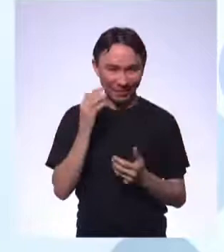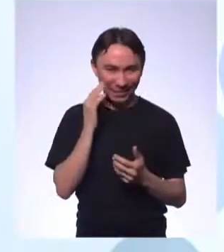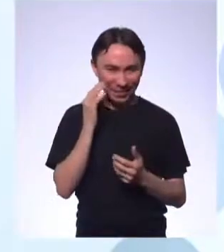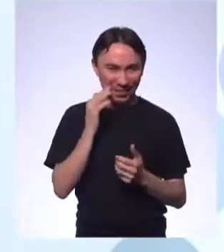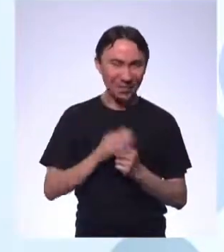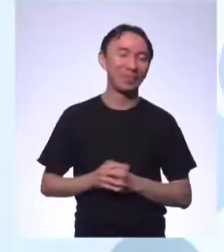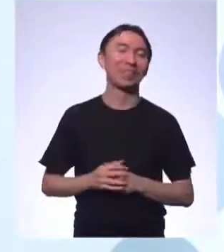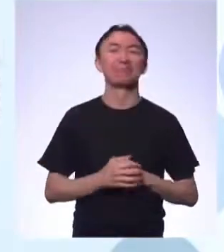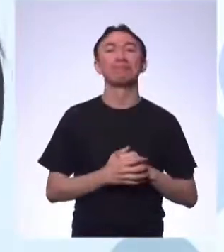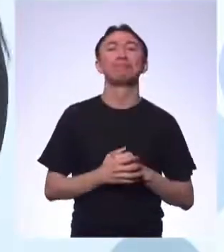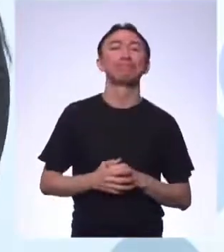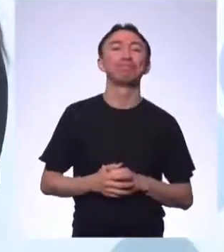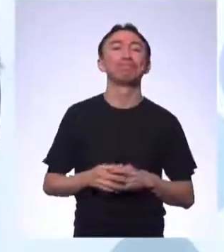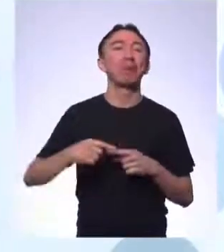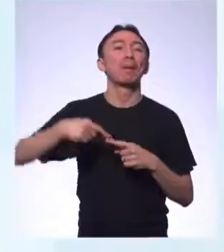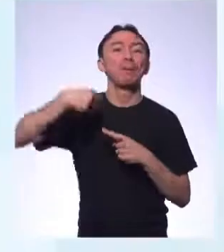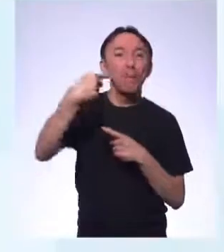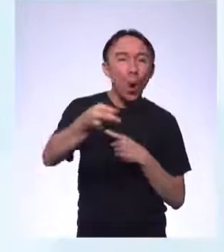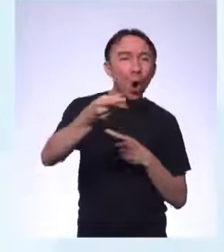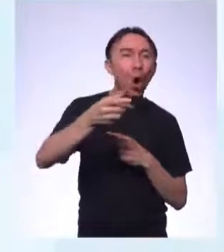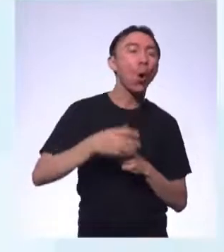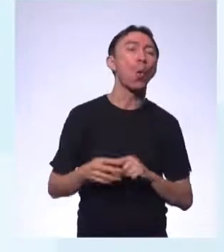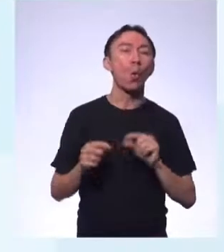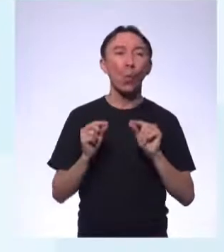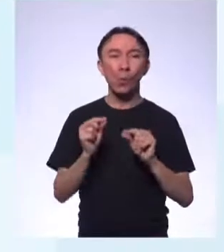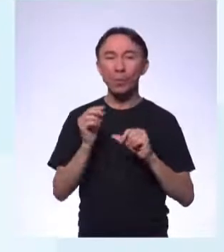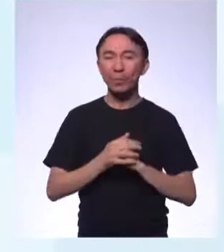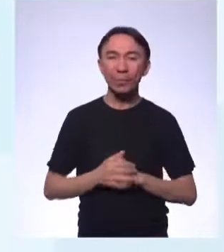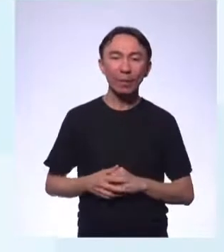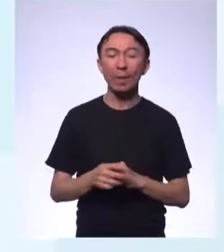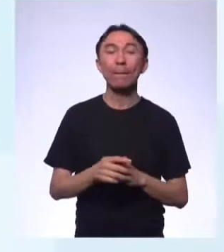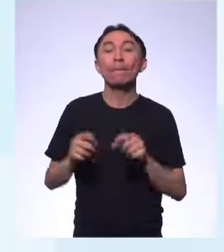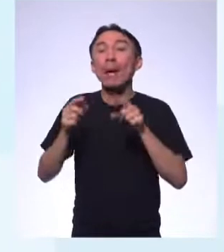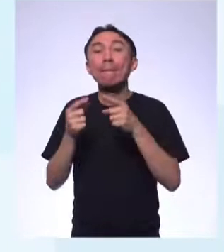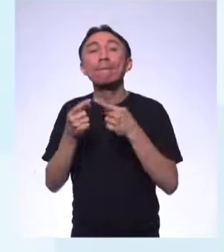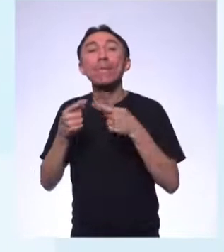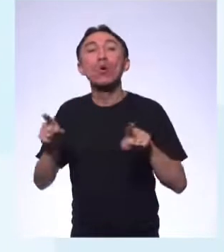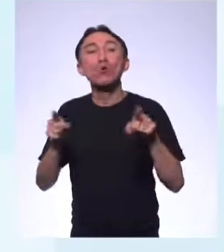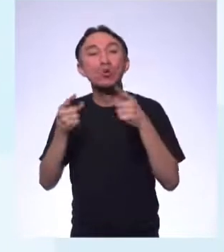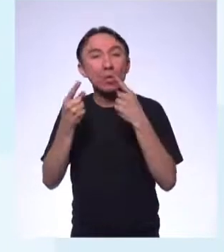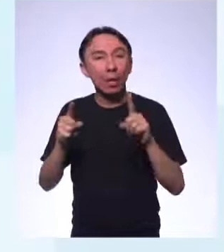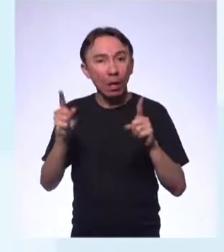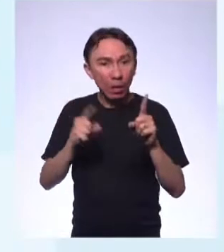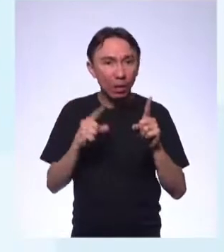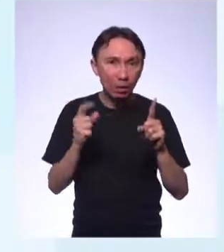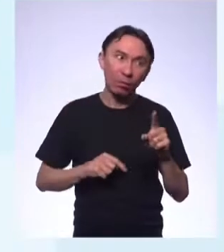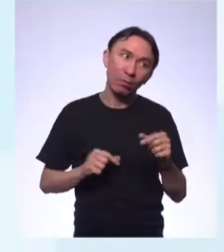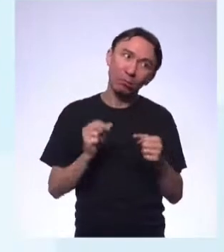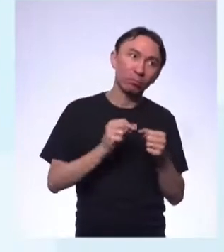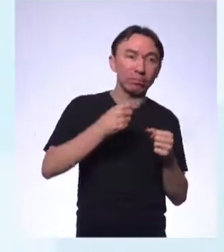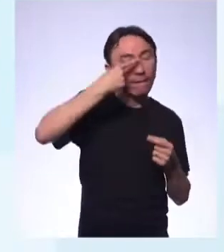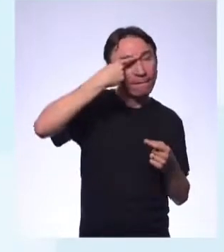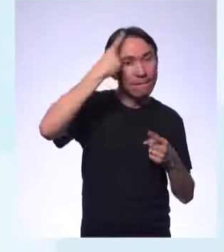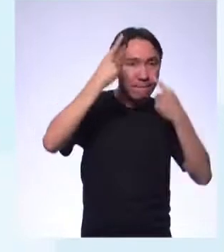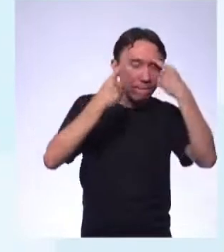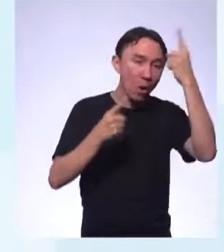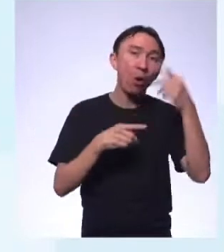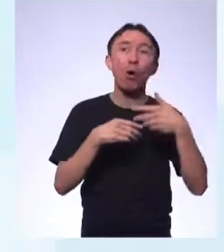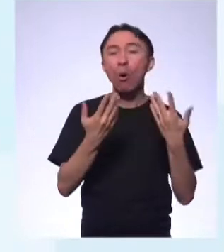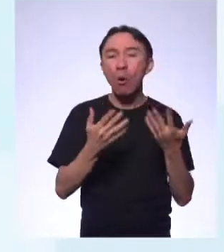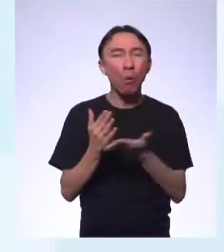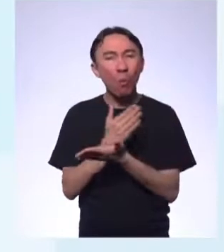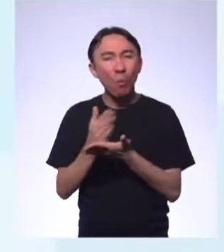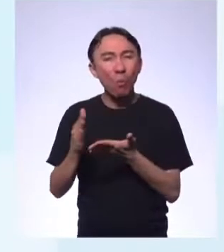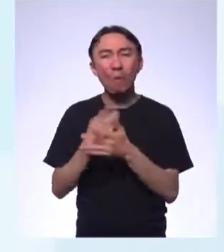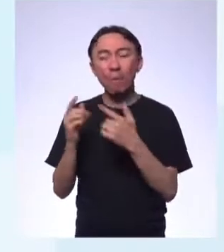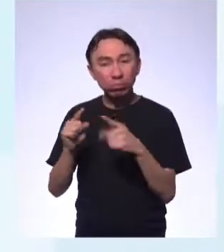agora a próxima etapa. Vamos escrever as músicas ou selecionar músicas já existentes, tá? E vocês vão fazer uma lista com elas